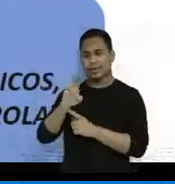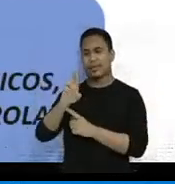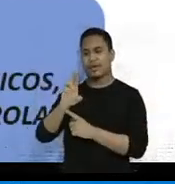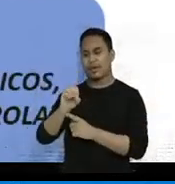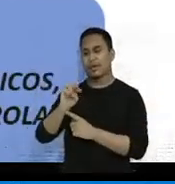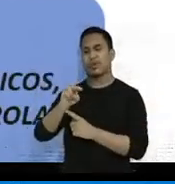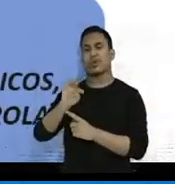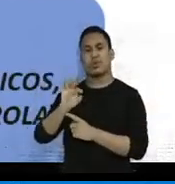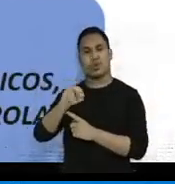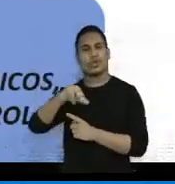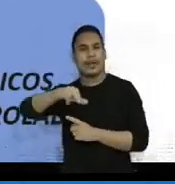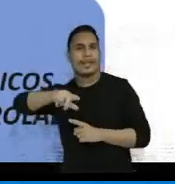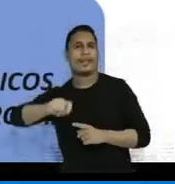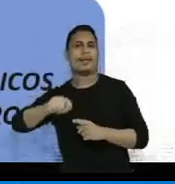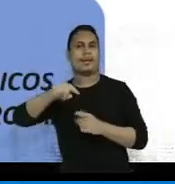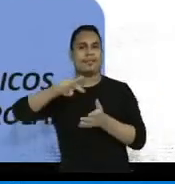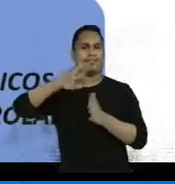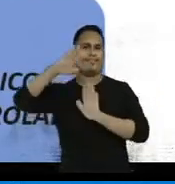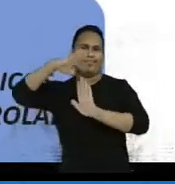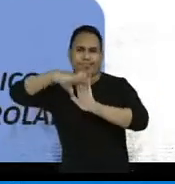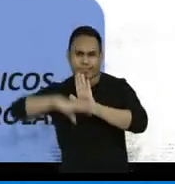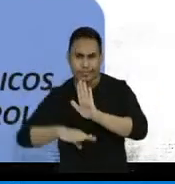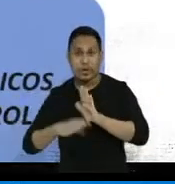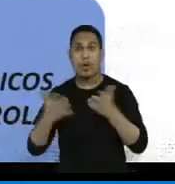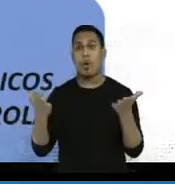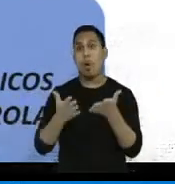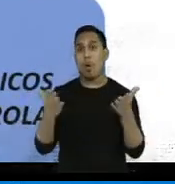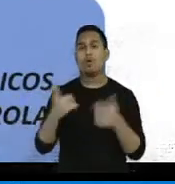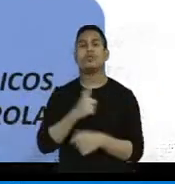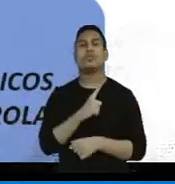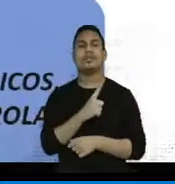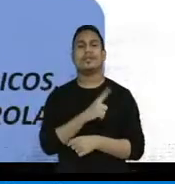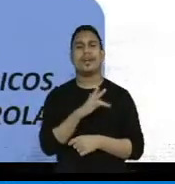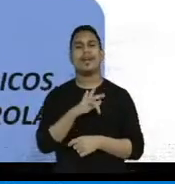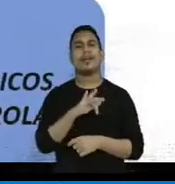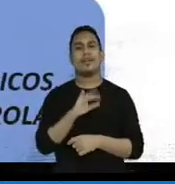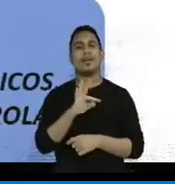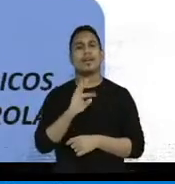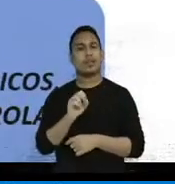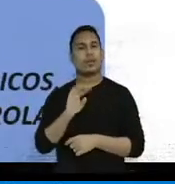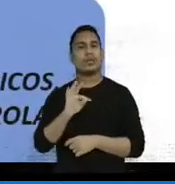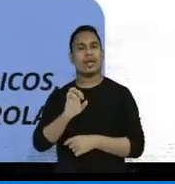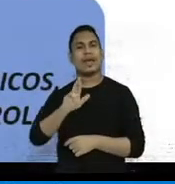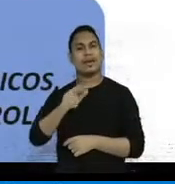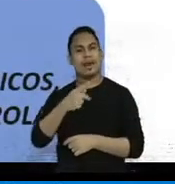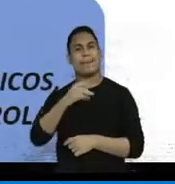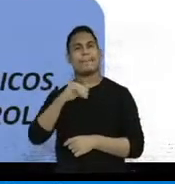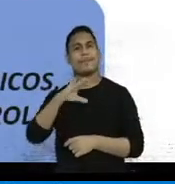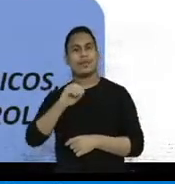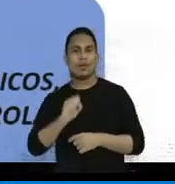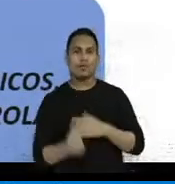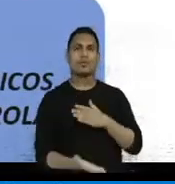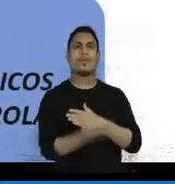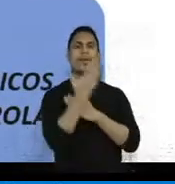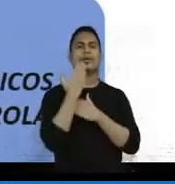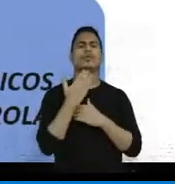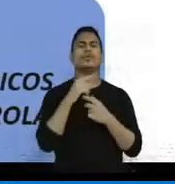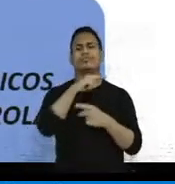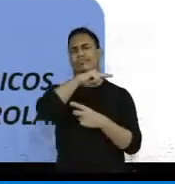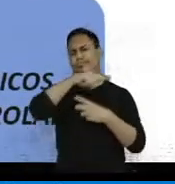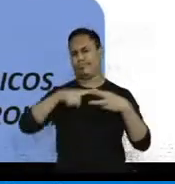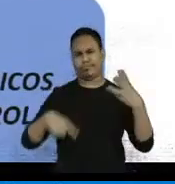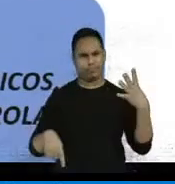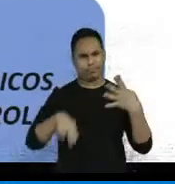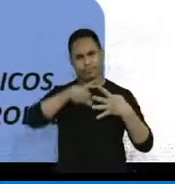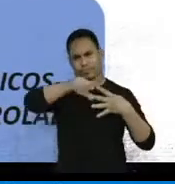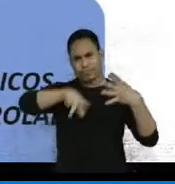fitoterápicos, como eu falei, a grifônia, que é o que está aqui no vídeo, grifônia, rhodiola rosa e crocus sativos, são 3 plantinhas. Eu não estou